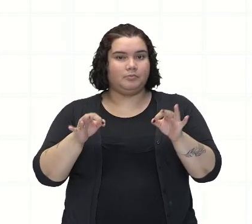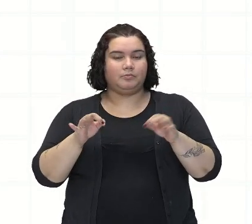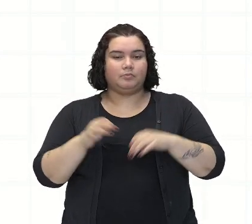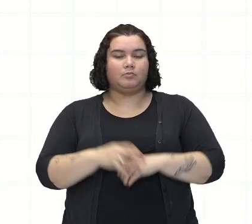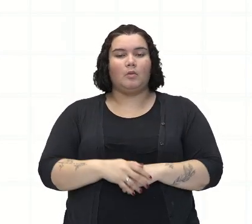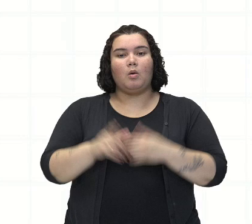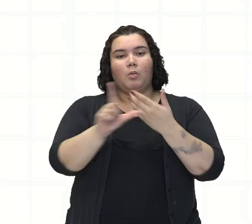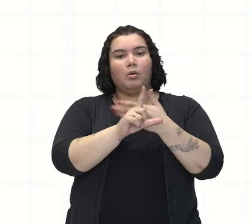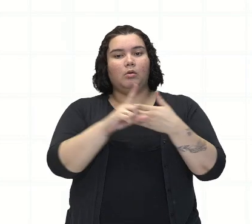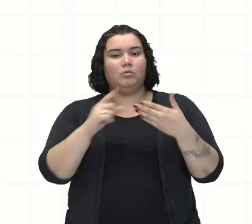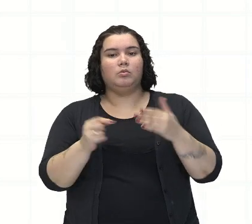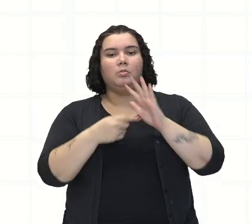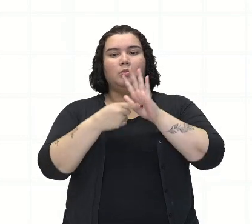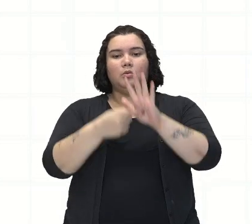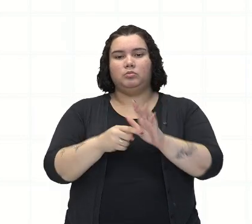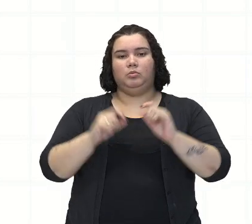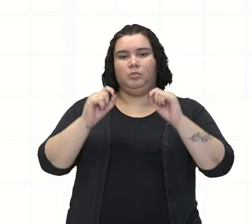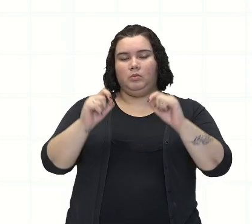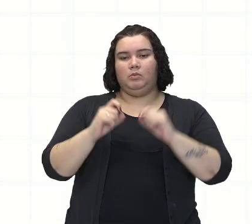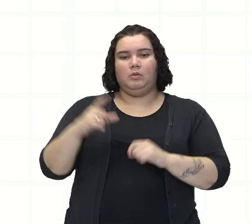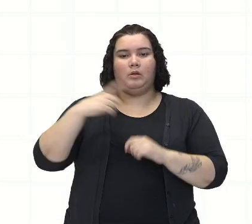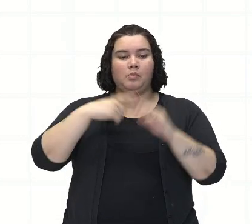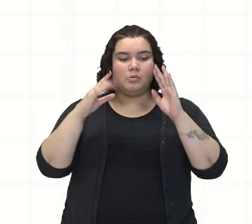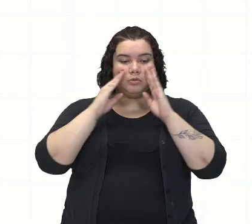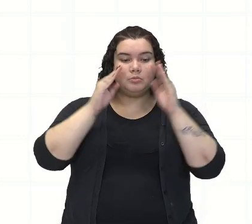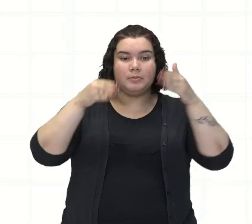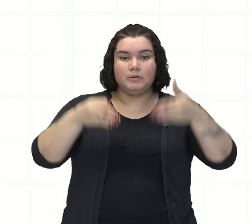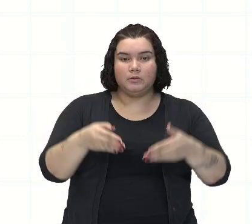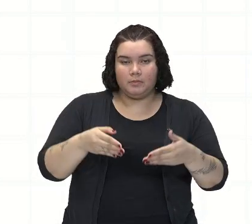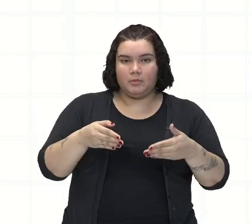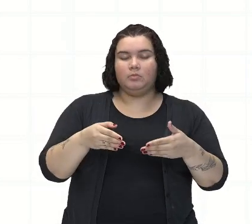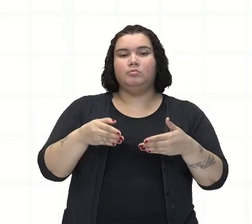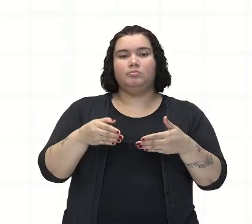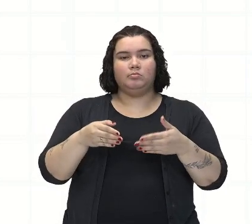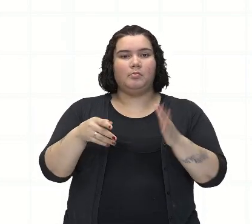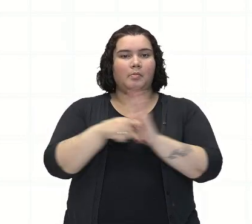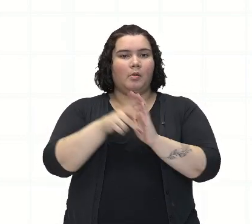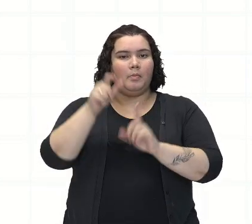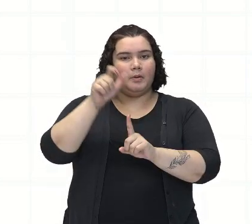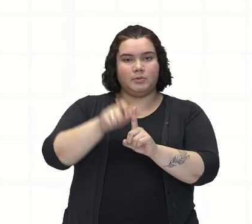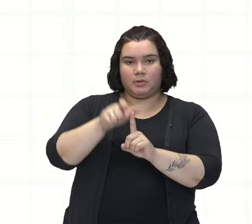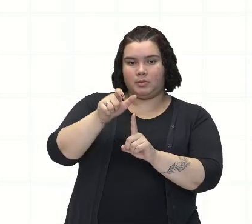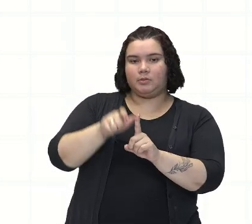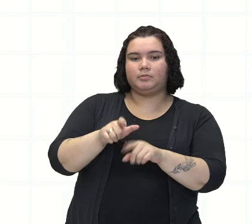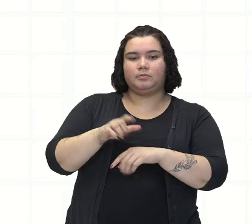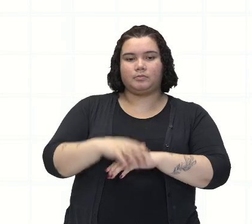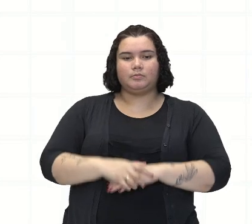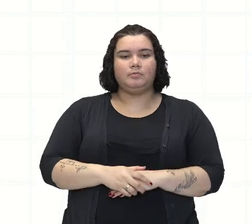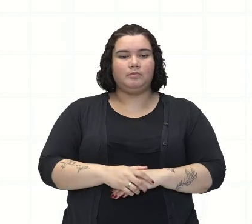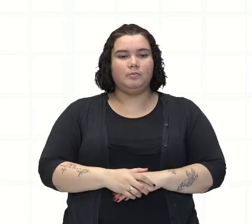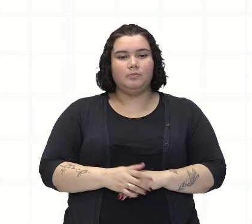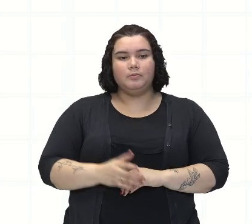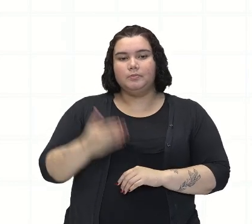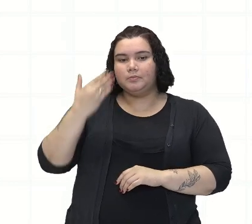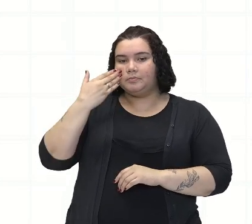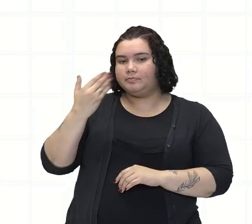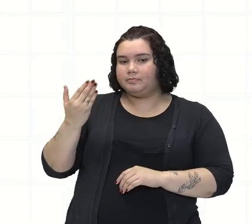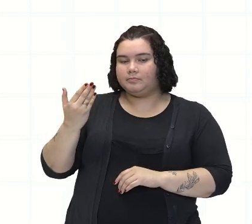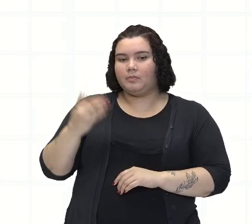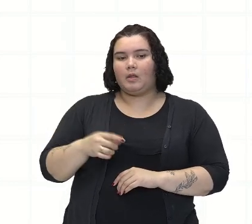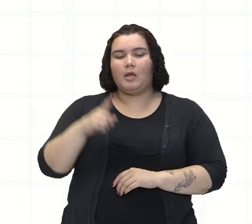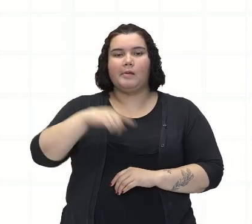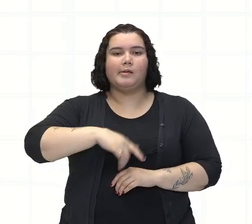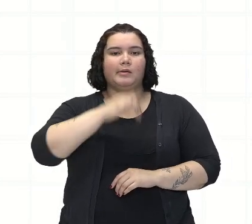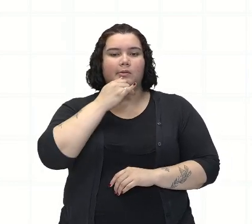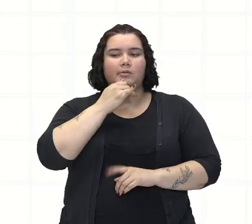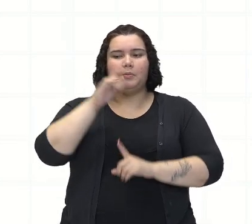o autor destaca um fragmento específico da vida dos personagens. Fragmento específico, justamente, se nós temos um personagem,